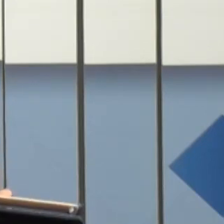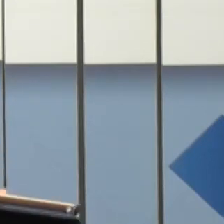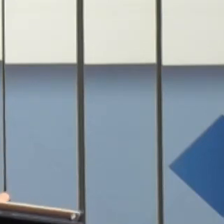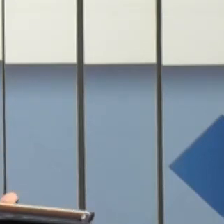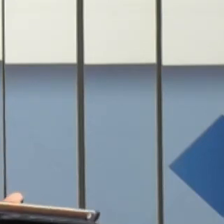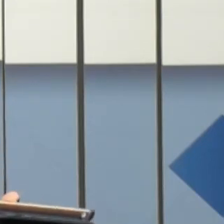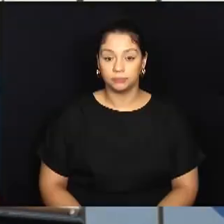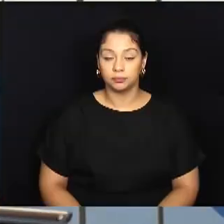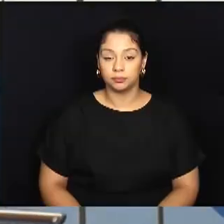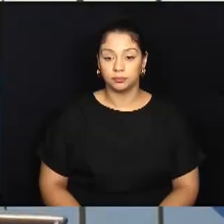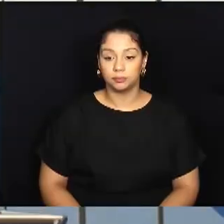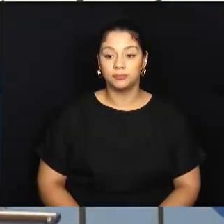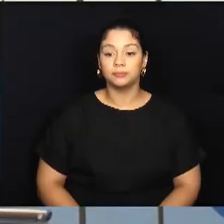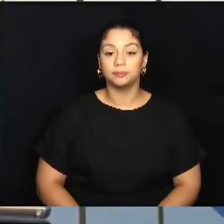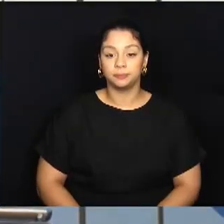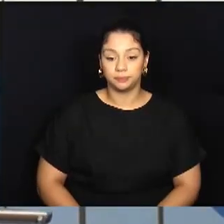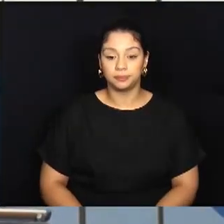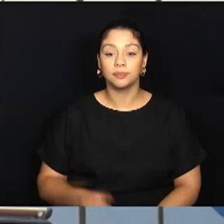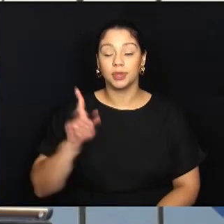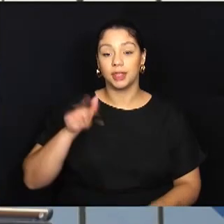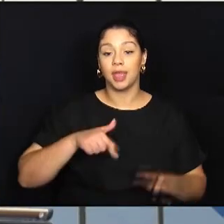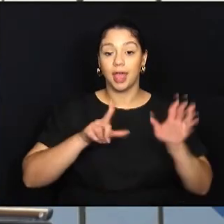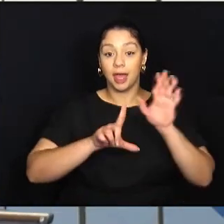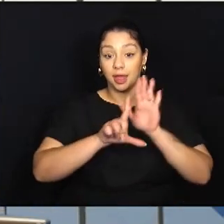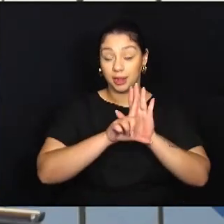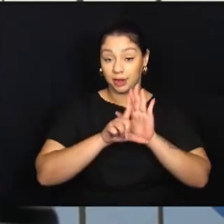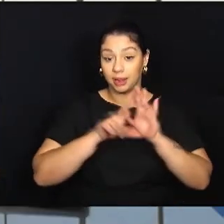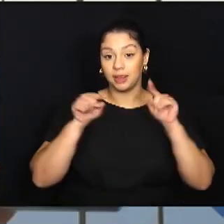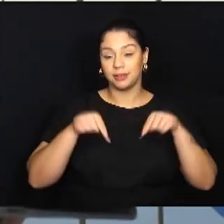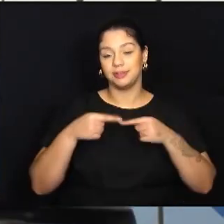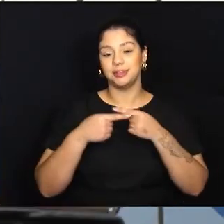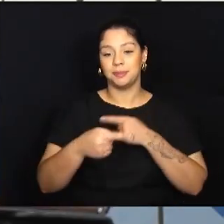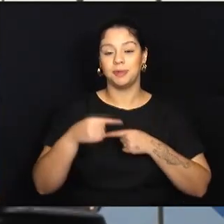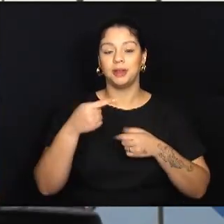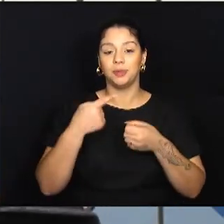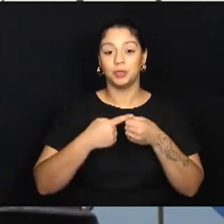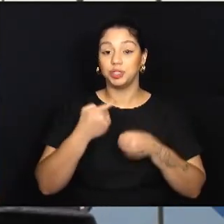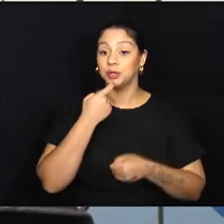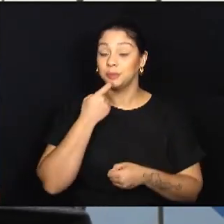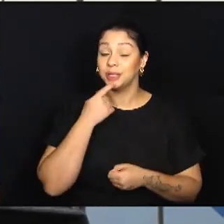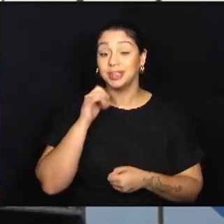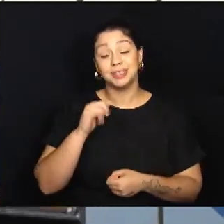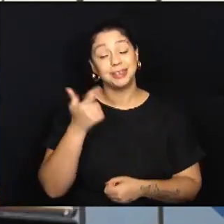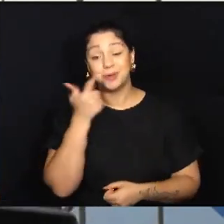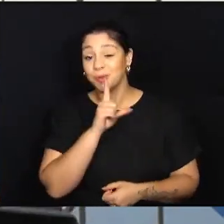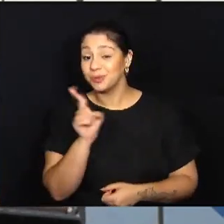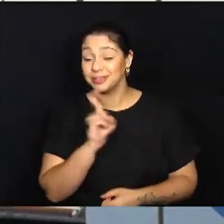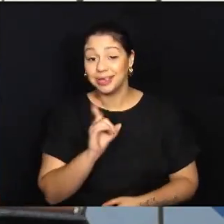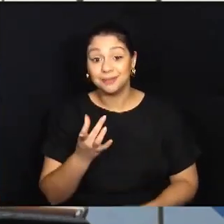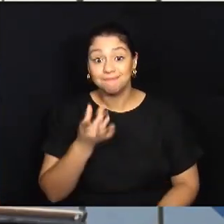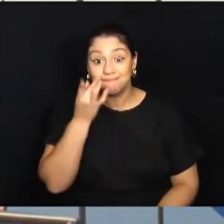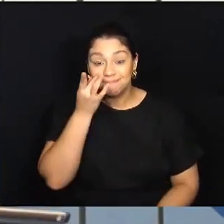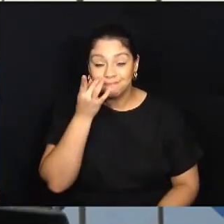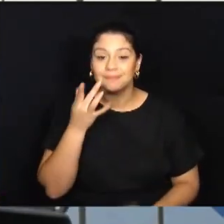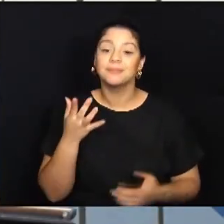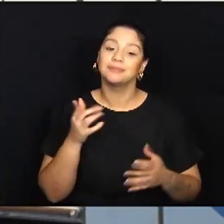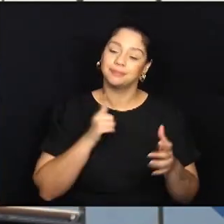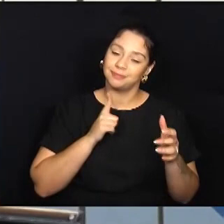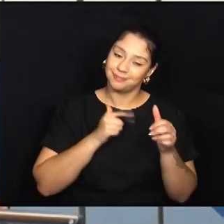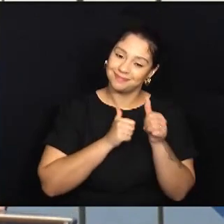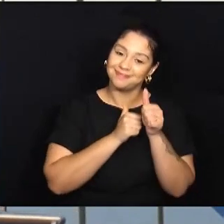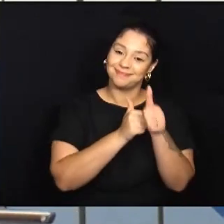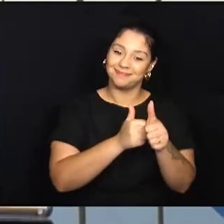lei que instituiu a semana aqui no município de Campinas. Mas se você não pode vir pessoalmente, acompanhe